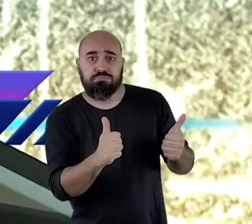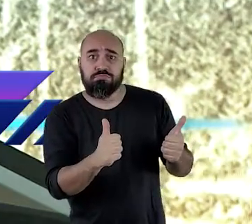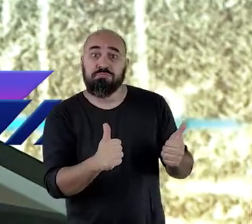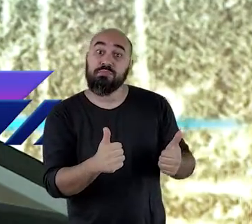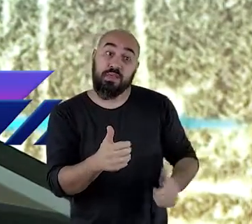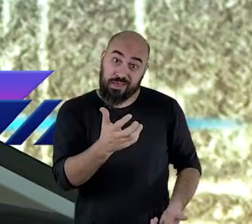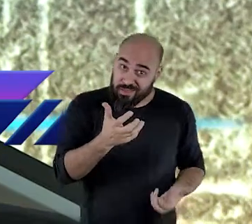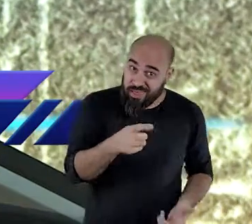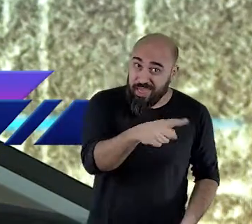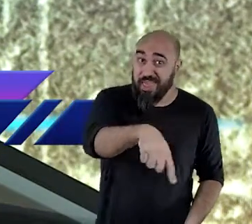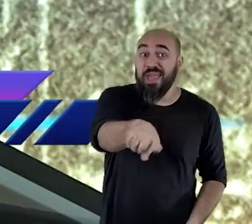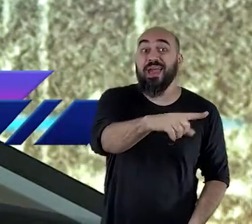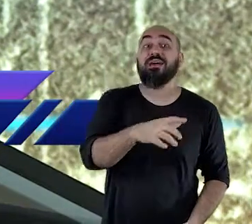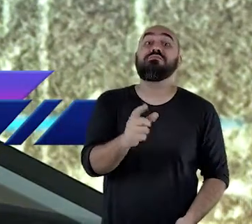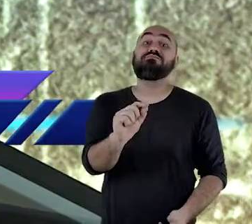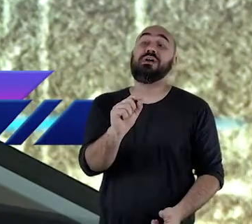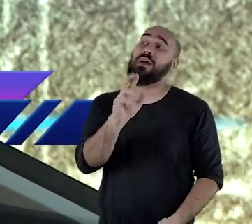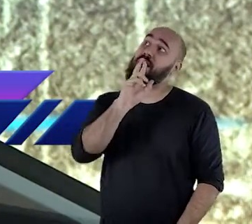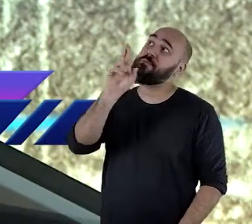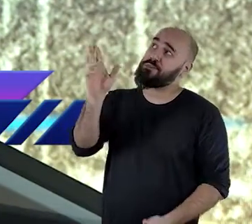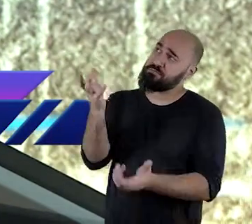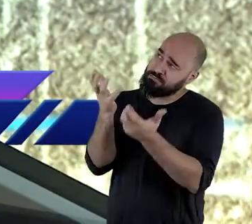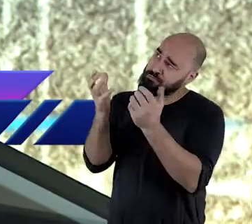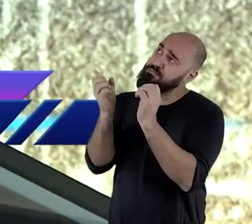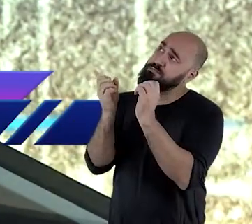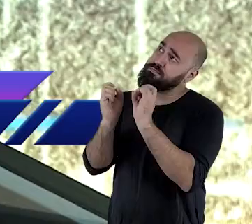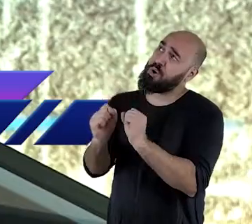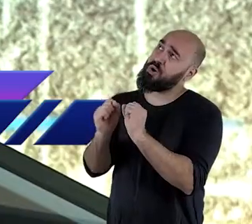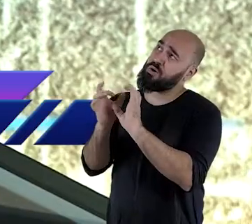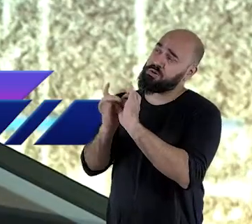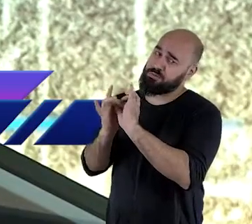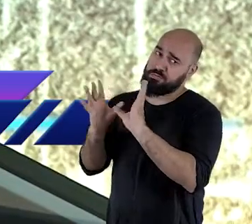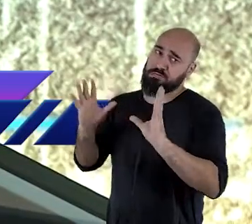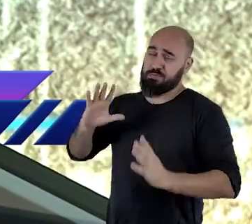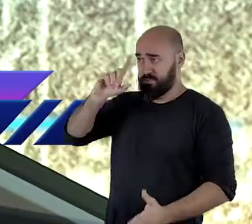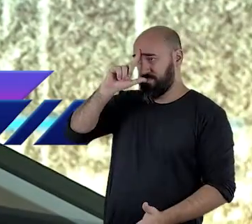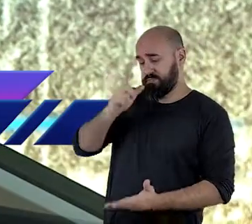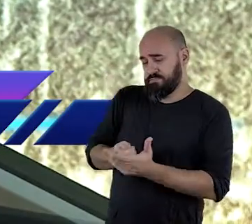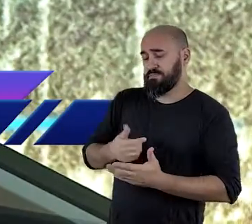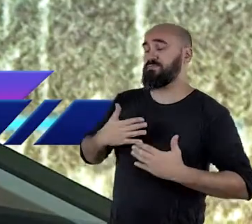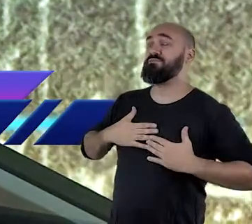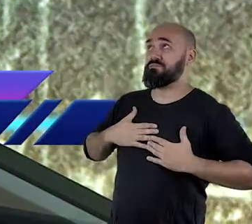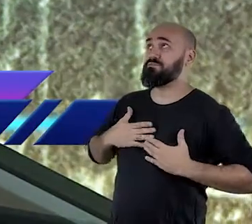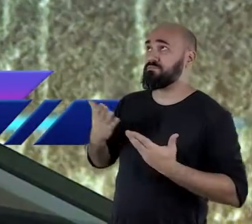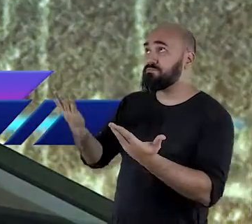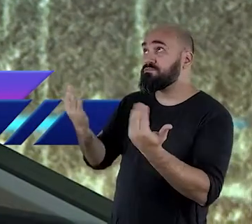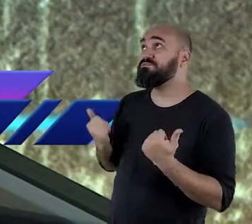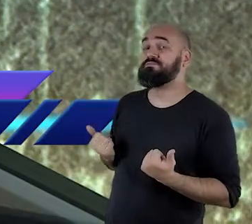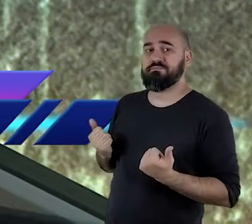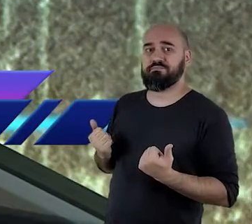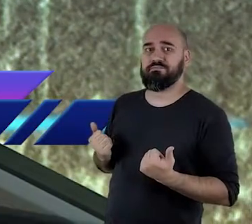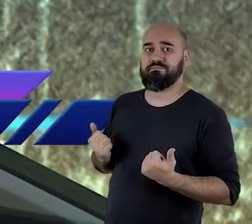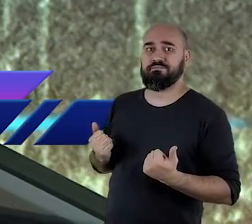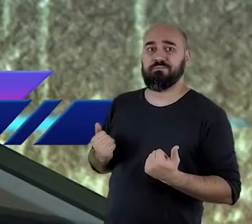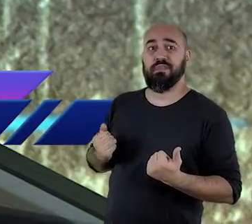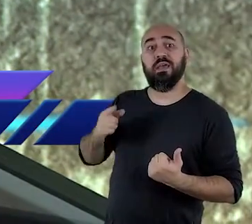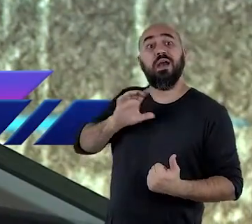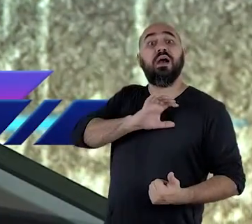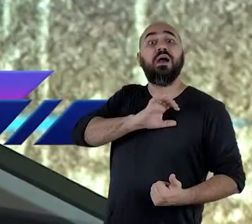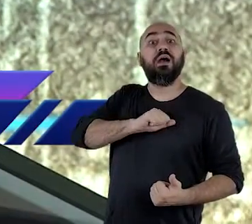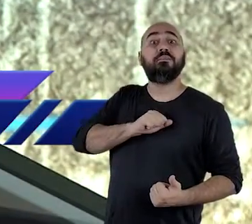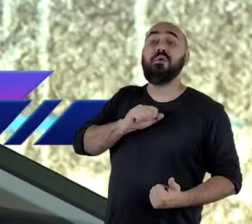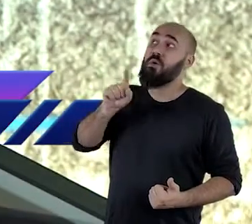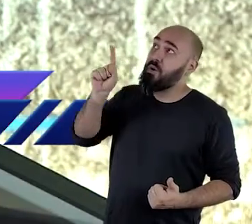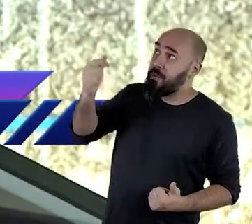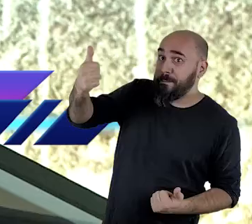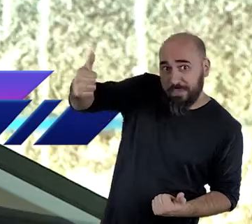a nossa resposta a Ele seja uma resposta de escolha, uma resposta como o amor que Ele nos deu